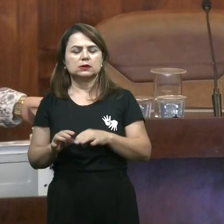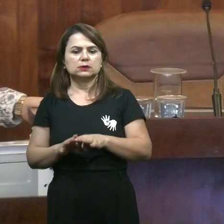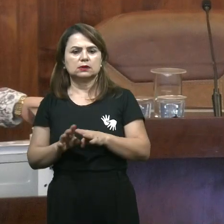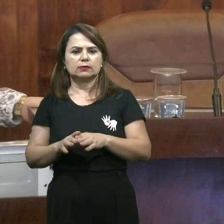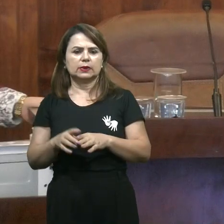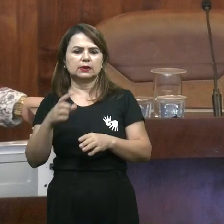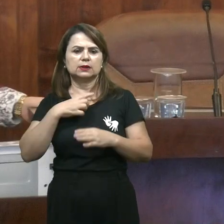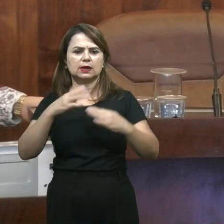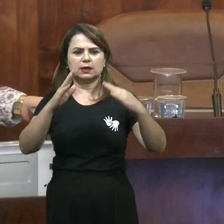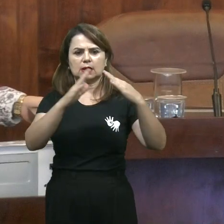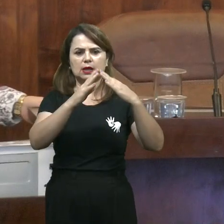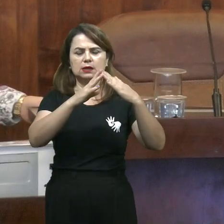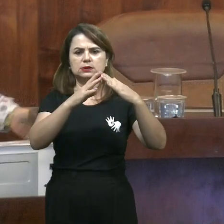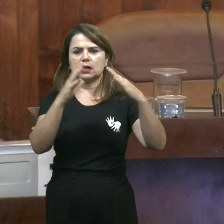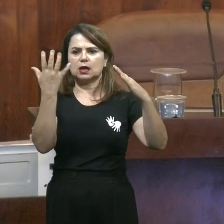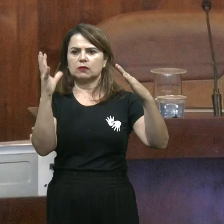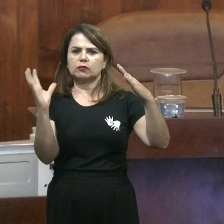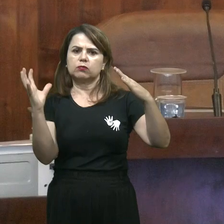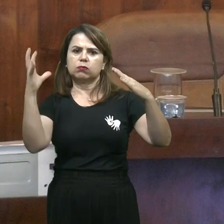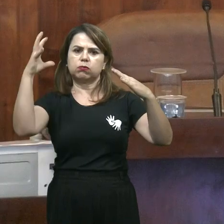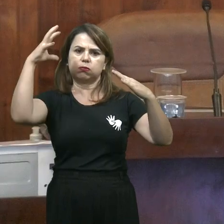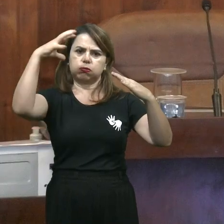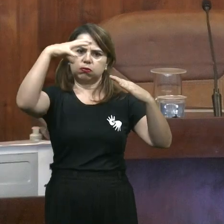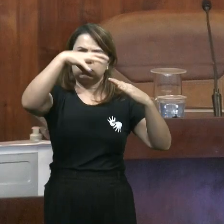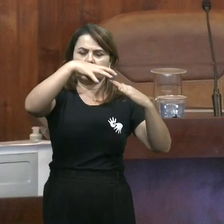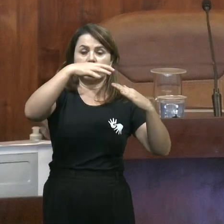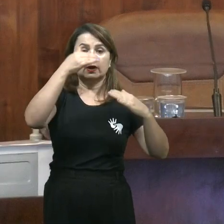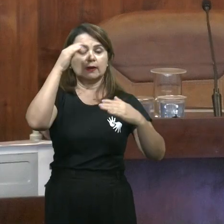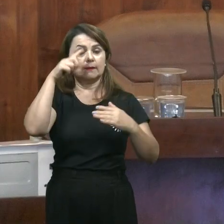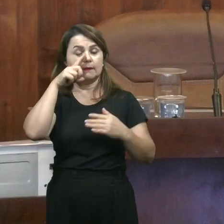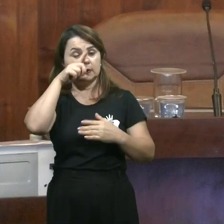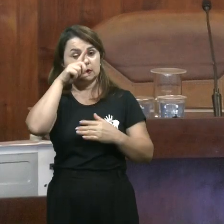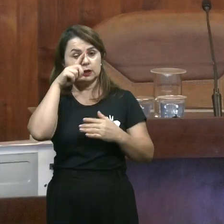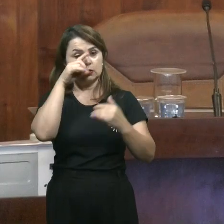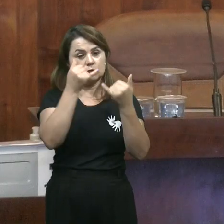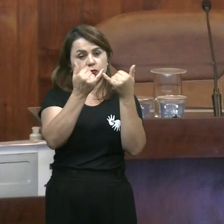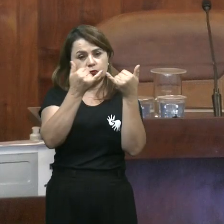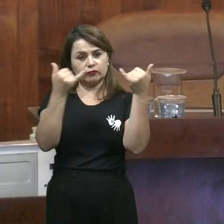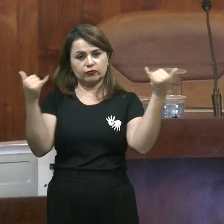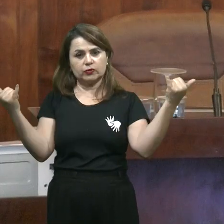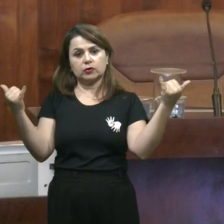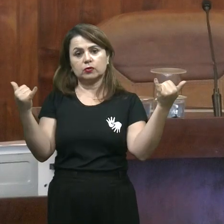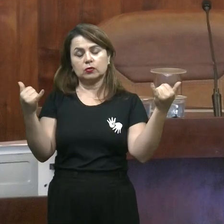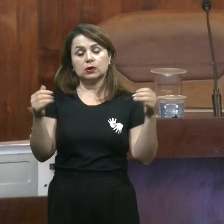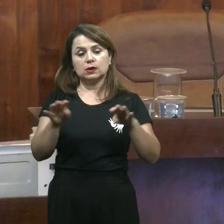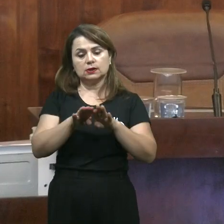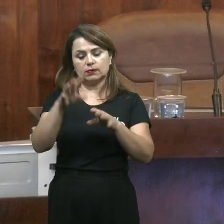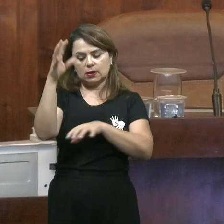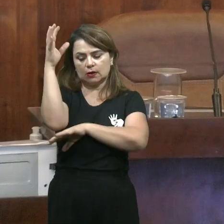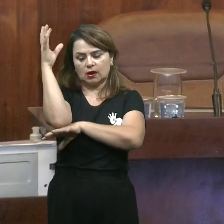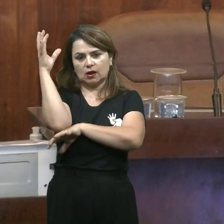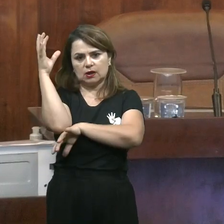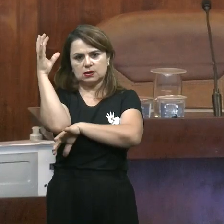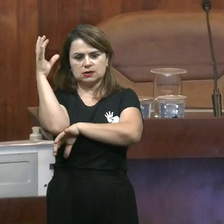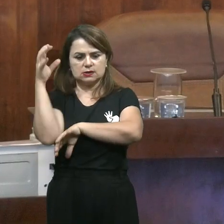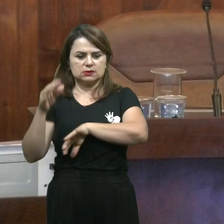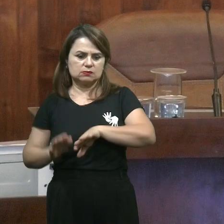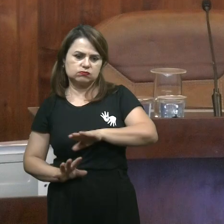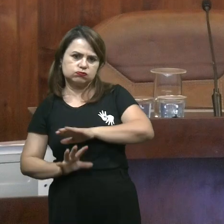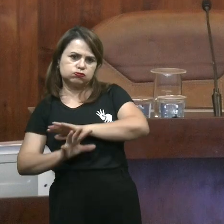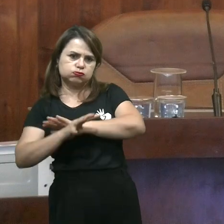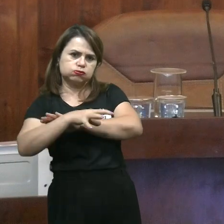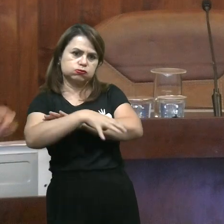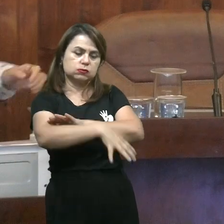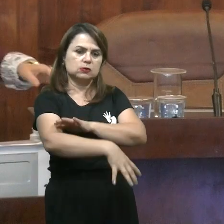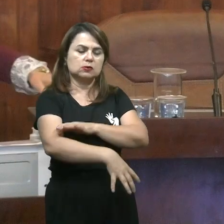telhados das casas, colocando em risco a rede elétrica. Suas raízes estão destruindo o passeio público. Guia,